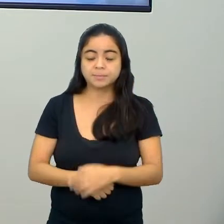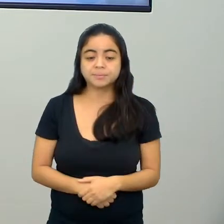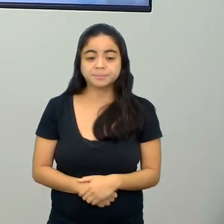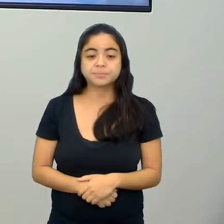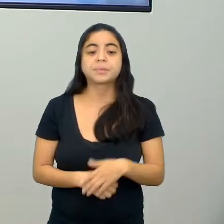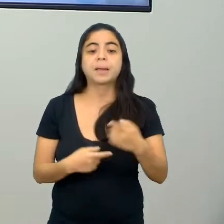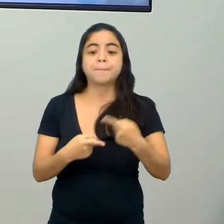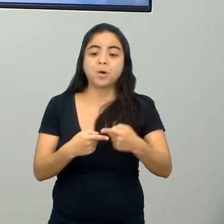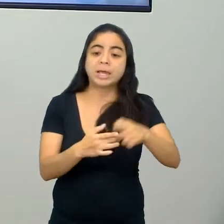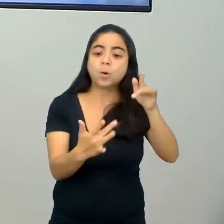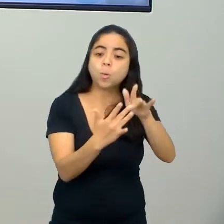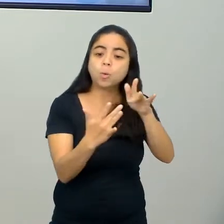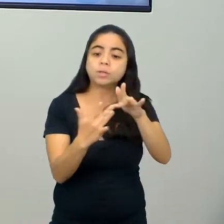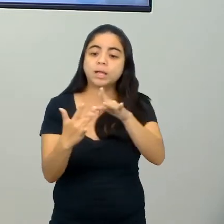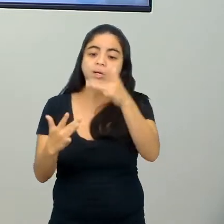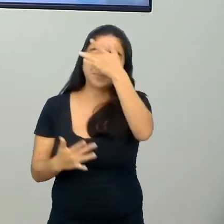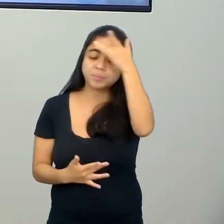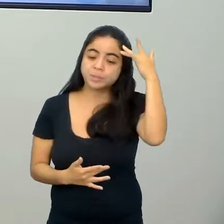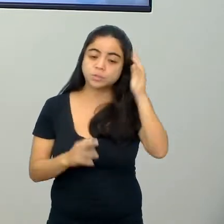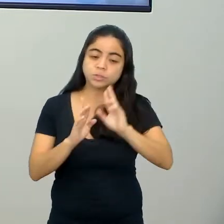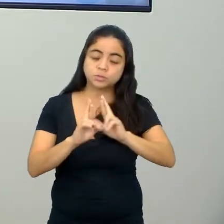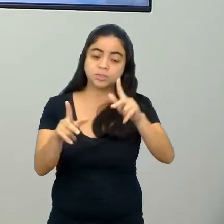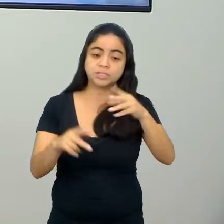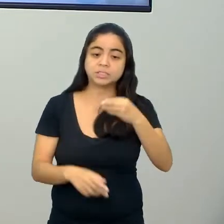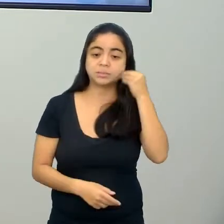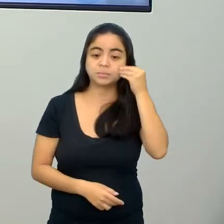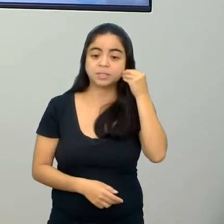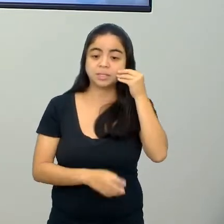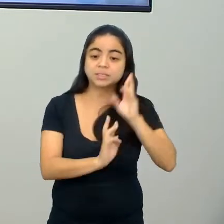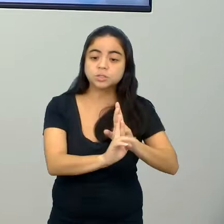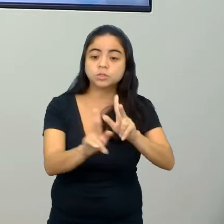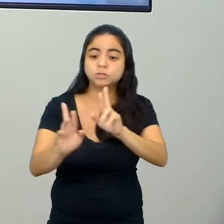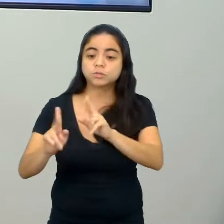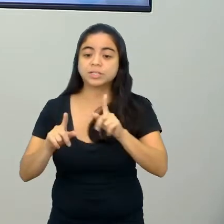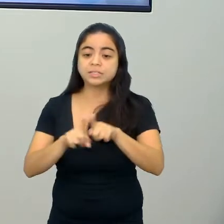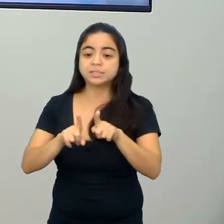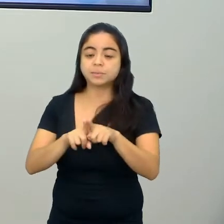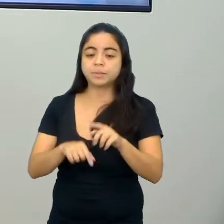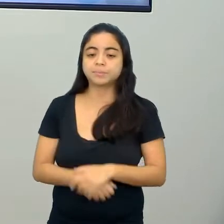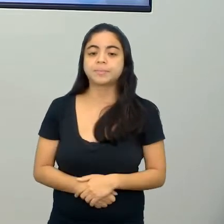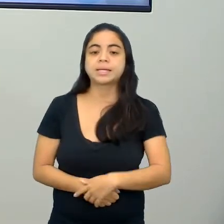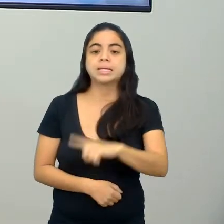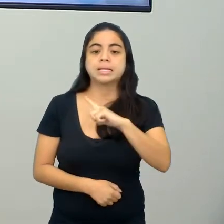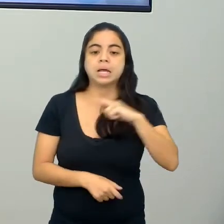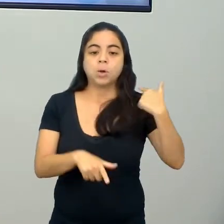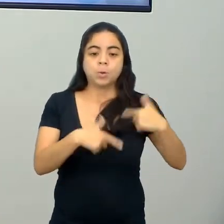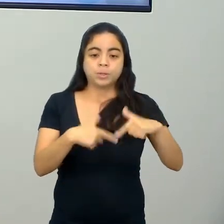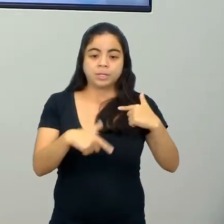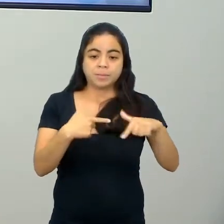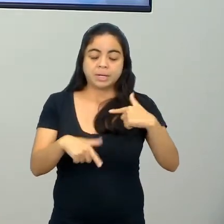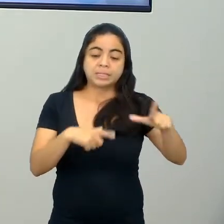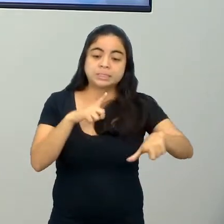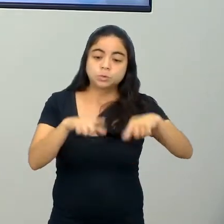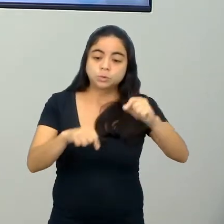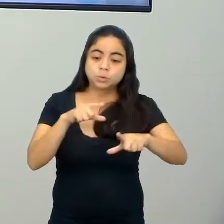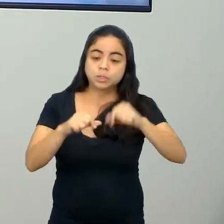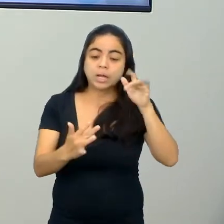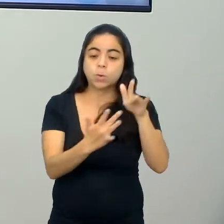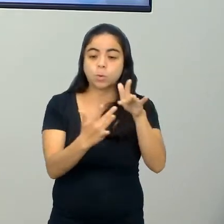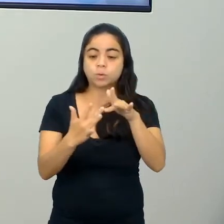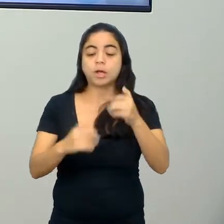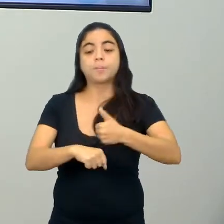pessoas diferentes e tendo experiências muito diferentes, né? Se estende ao trabalho, onde a gente vai escolher e ter contato